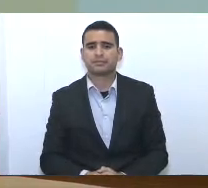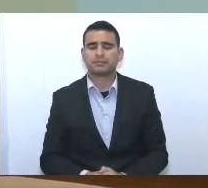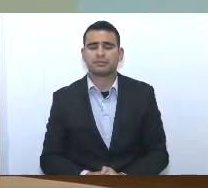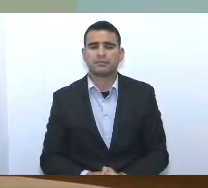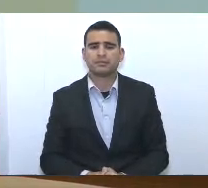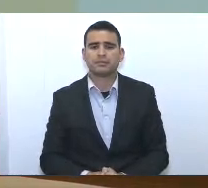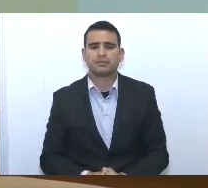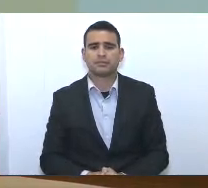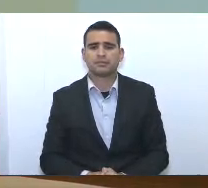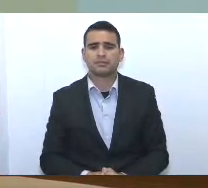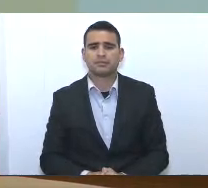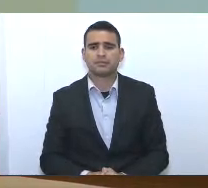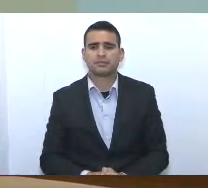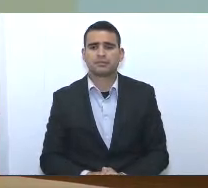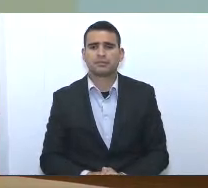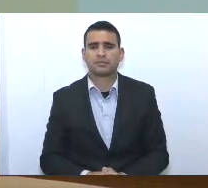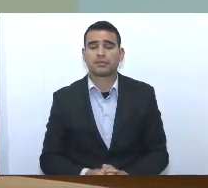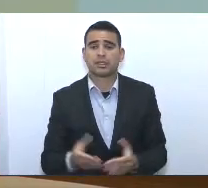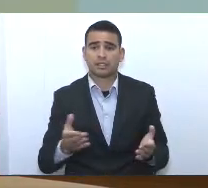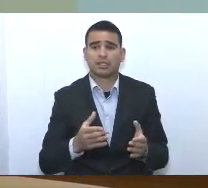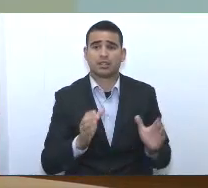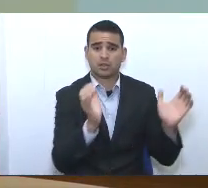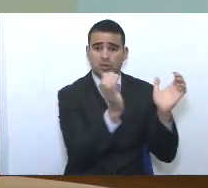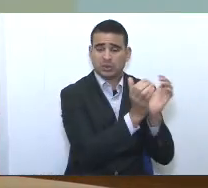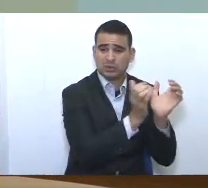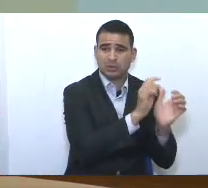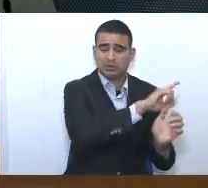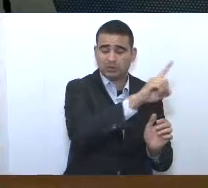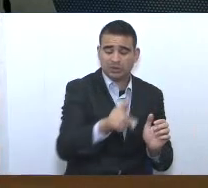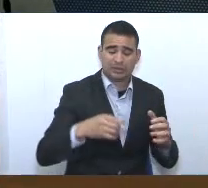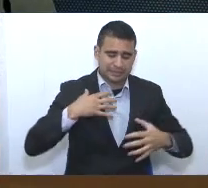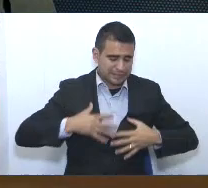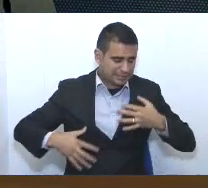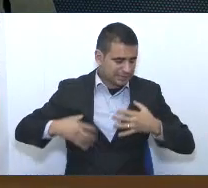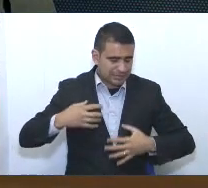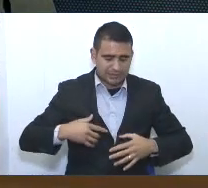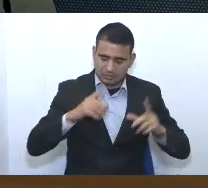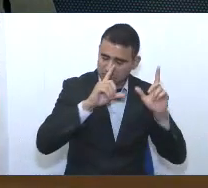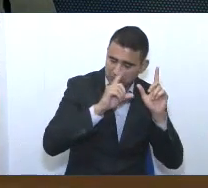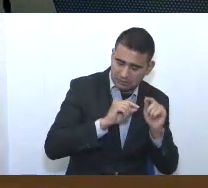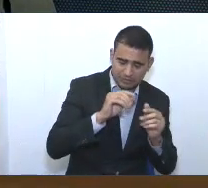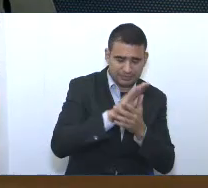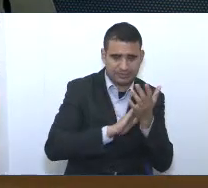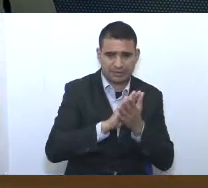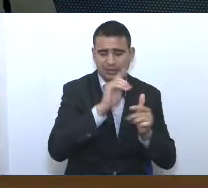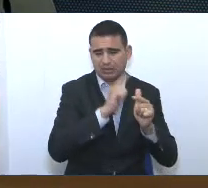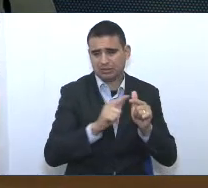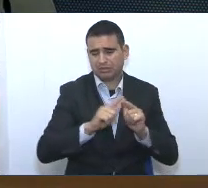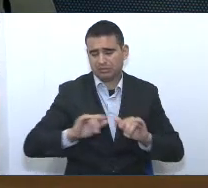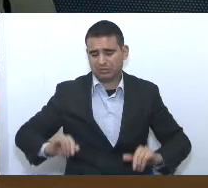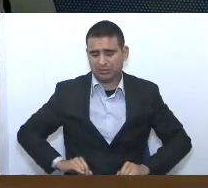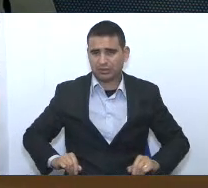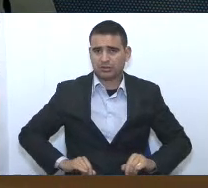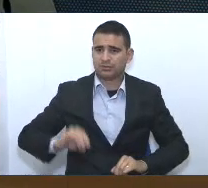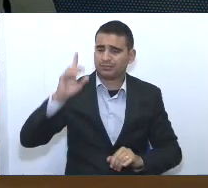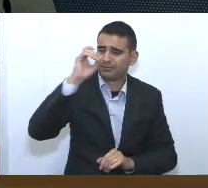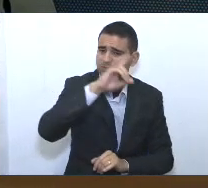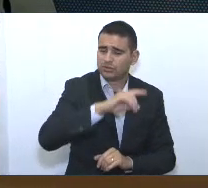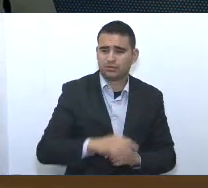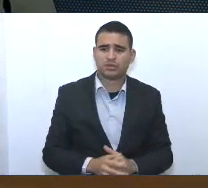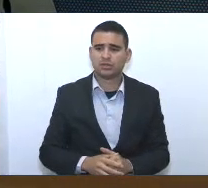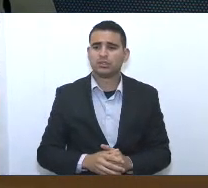área, a gente sabe que a população não dorme, aquelas famílias sofrem com esse problema. Então, eu queria saber se já